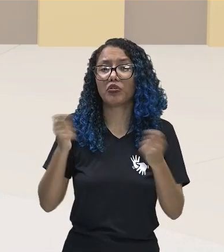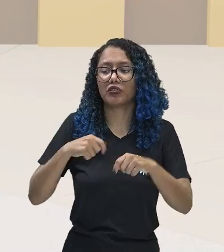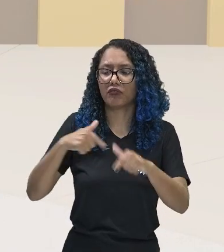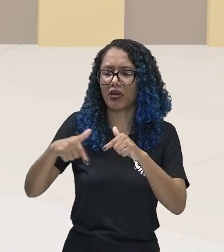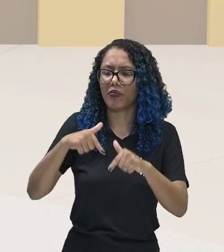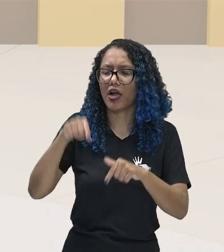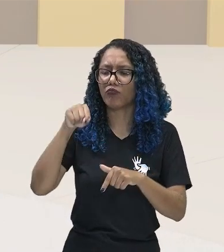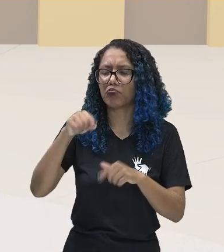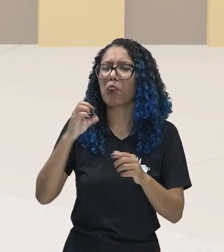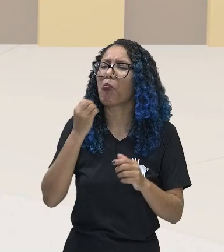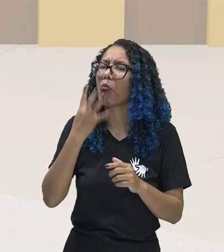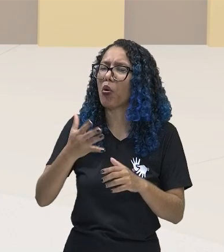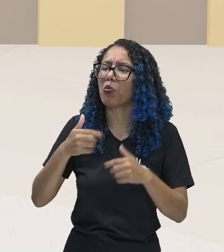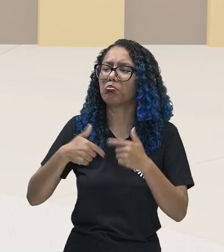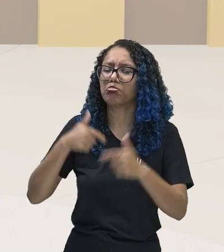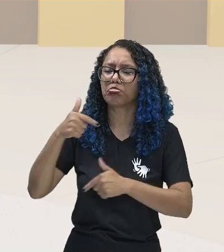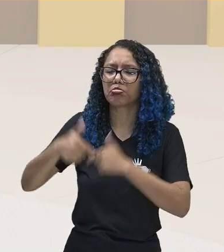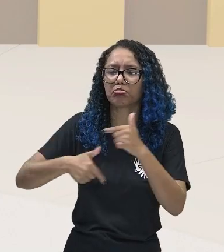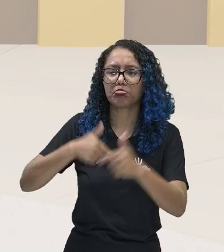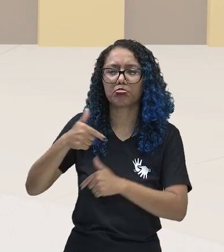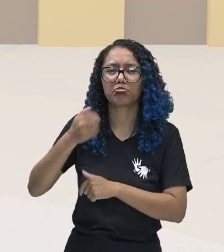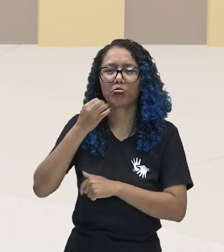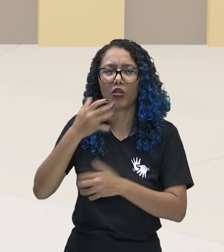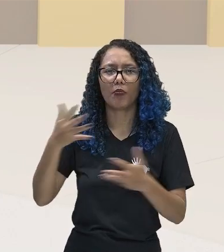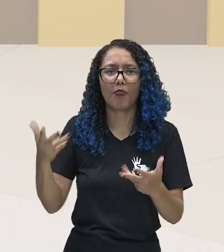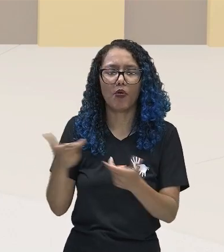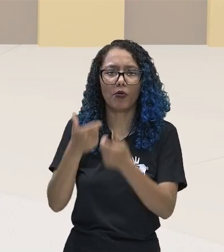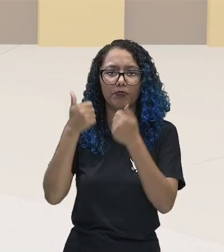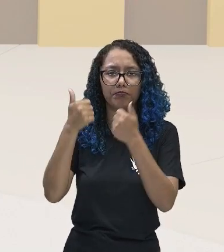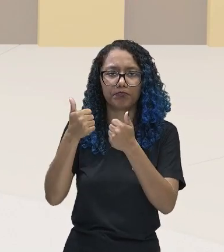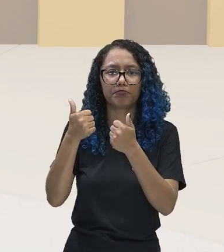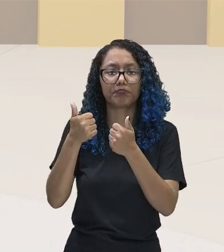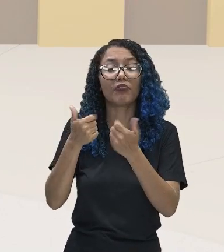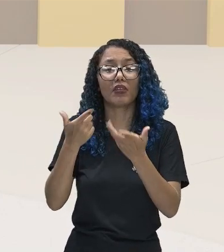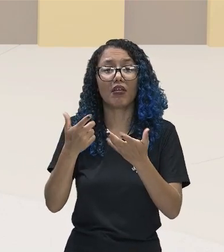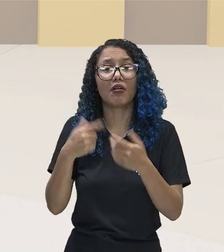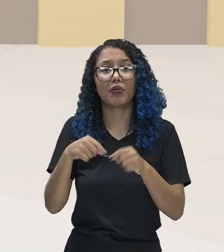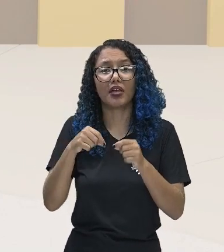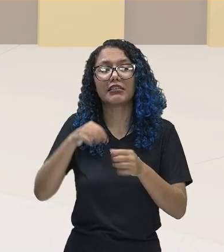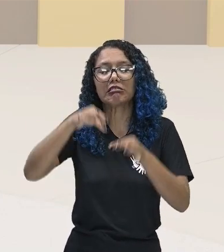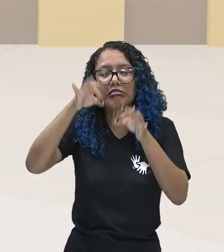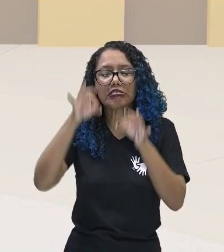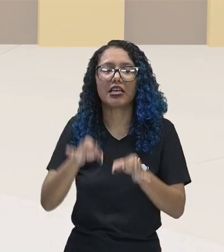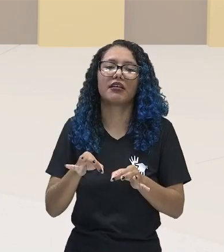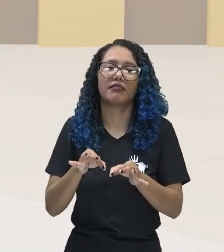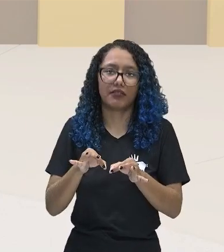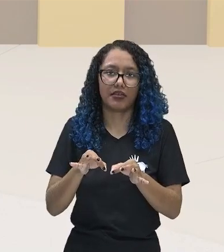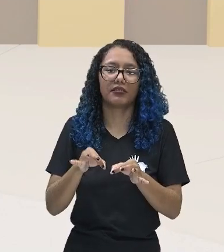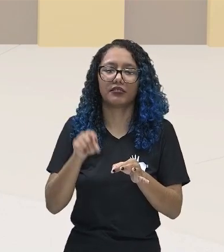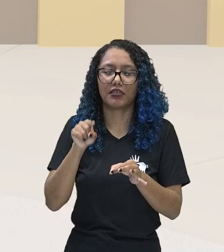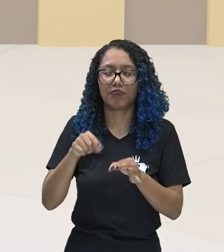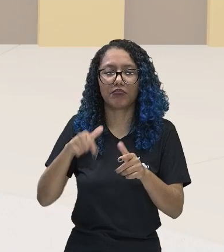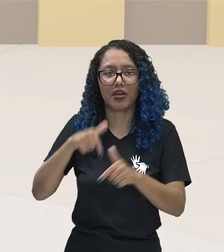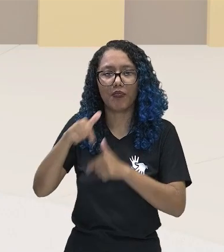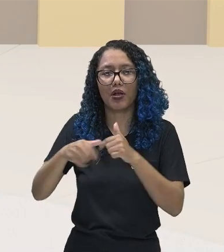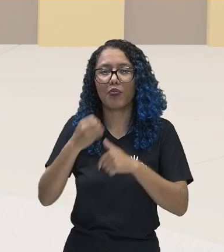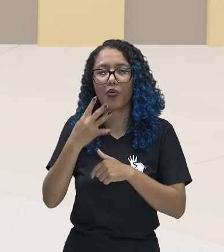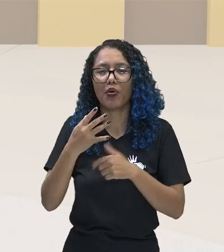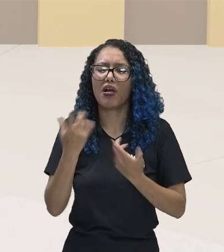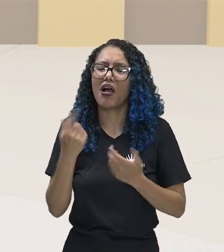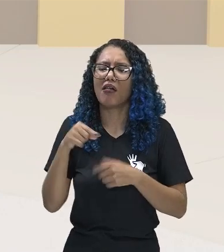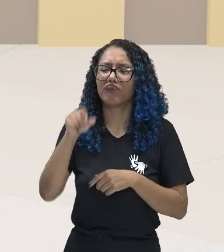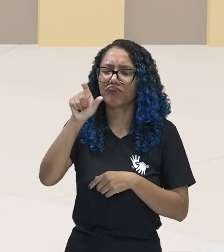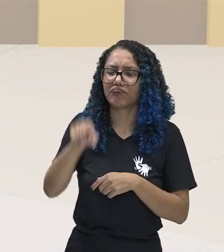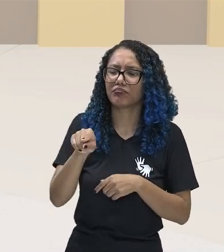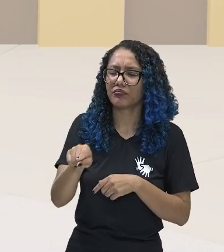quê? Porque eu sei, eu tenho a convicção de que eu vou fazer aquilo bem feito. Não precisa, fulano é muito